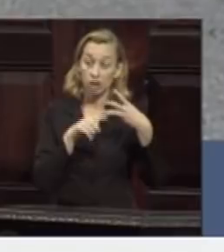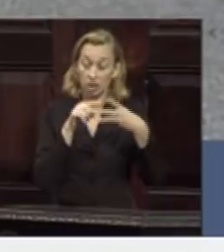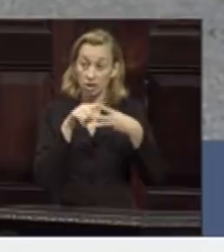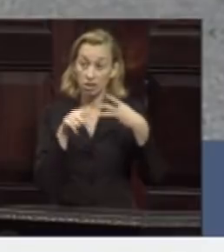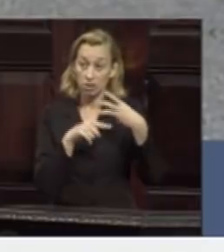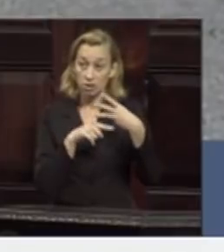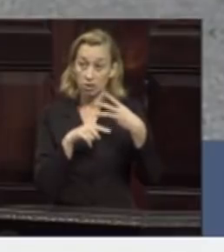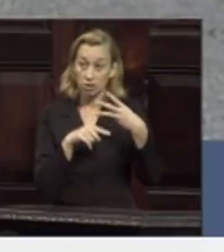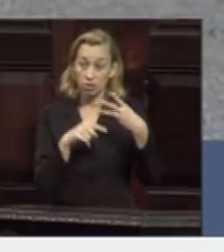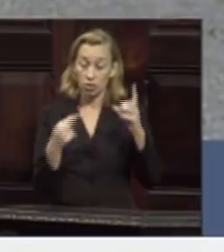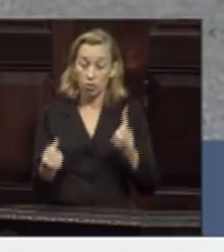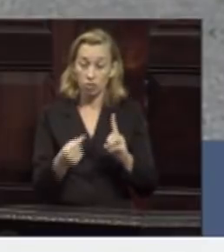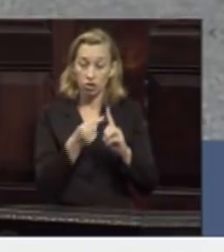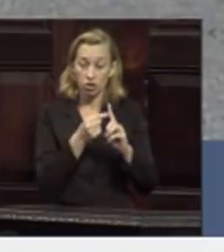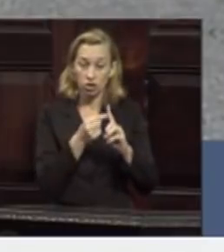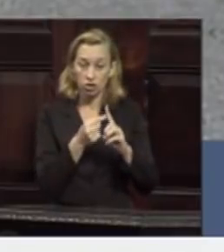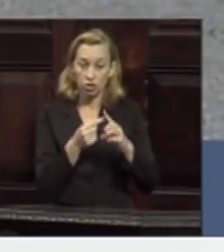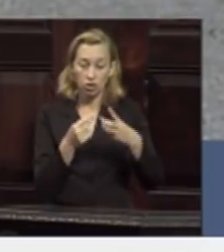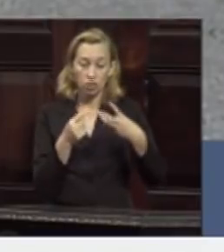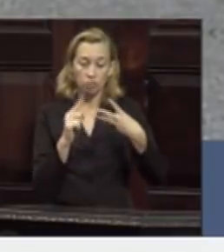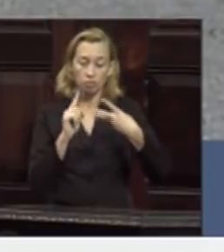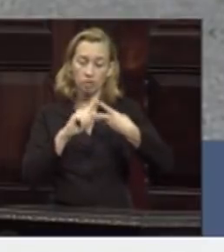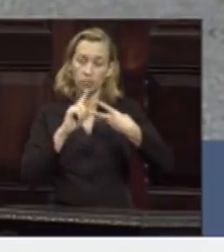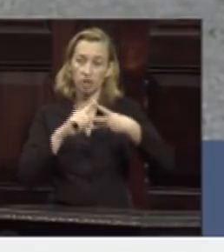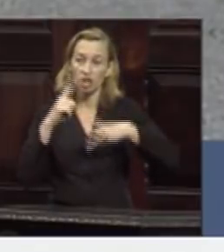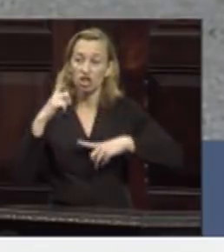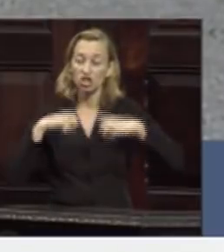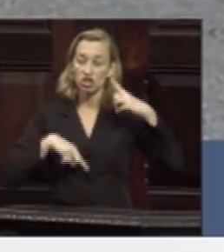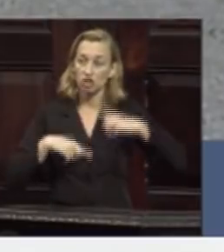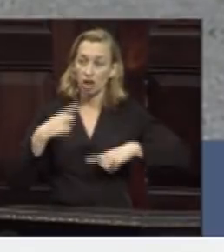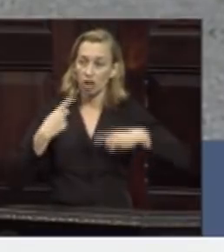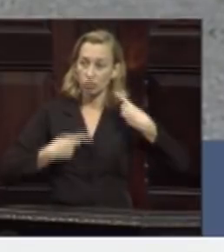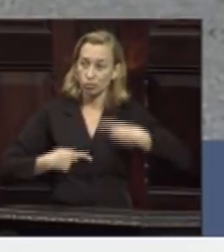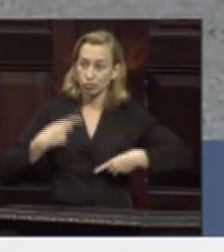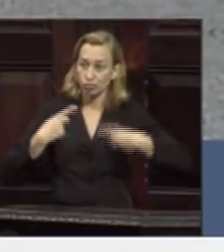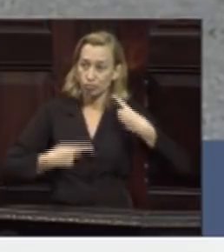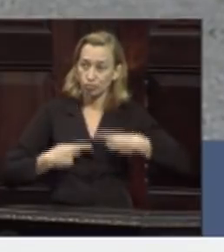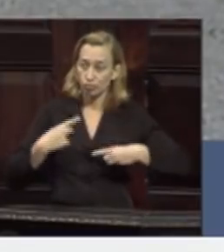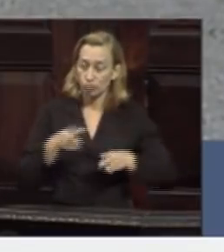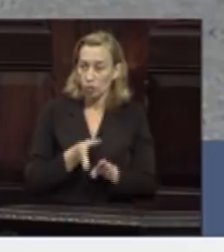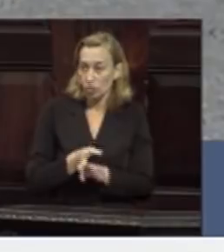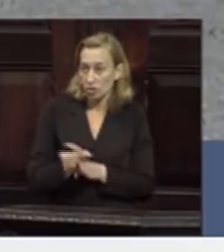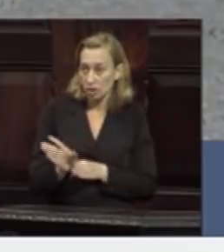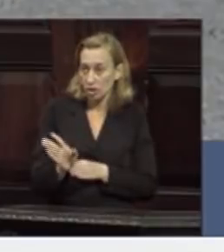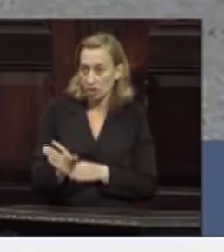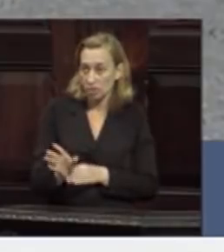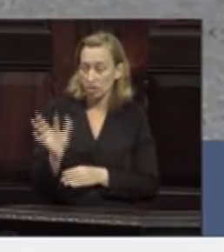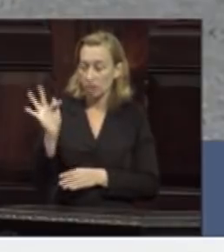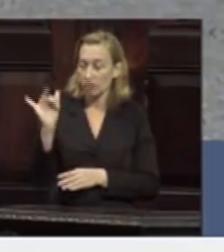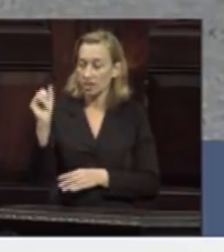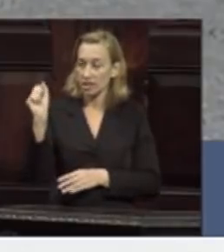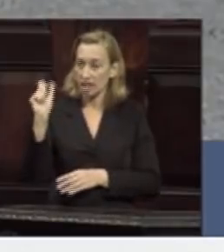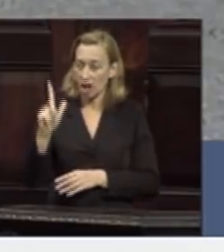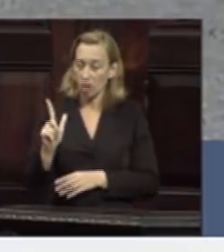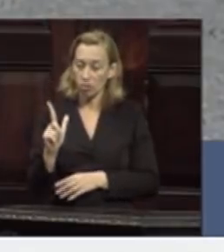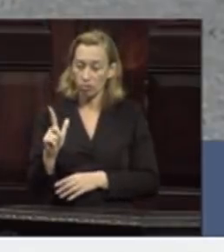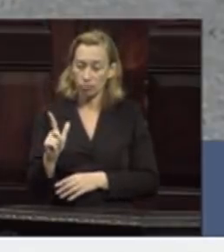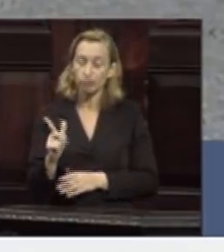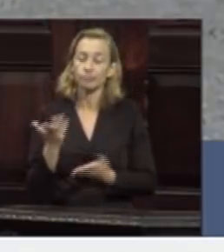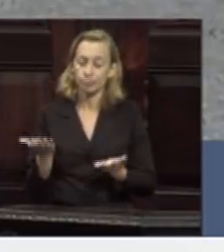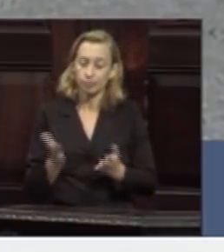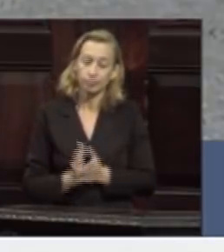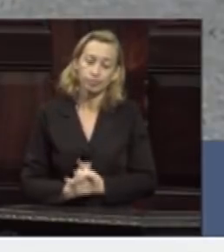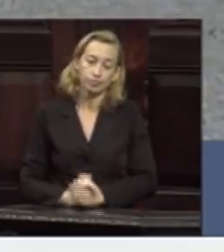questão é o diálogo com o Conselho de Recuperação Fiscal, que é essa troika, que digamos é uma